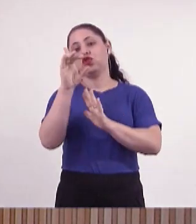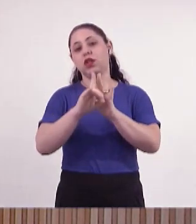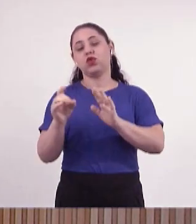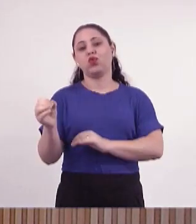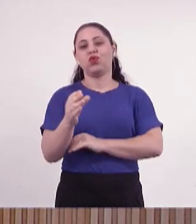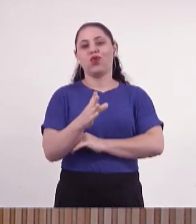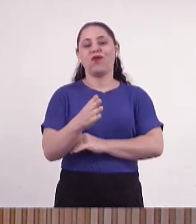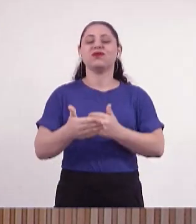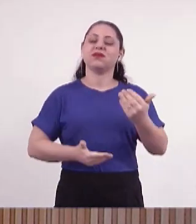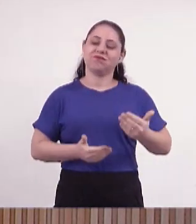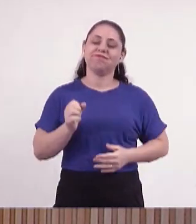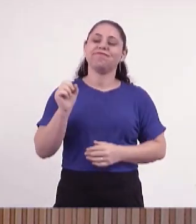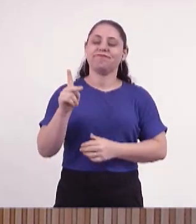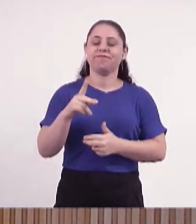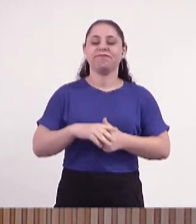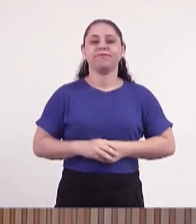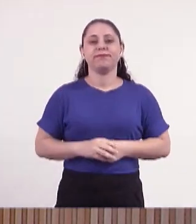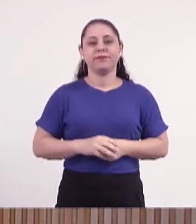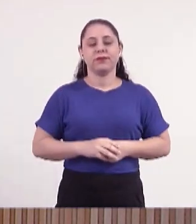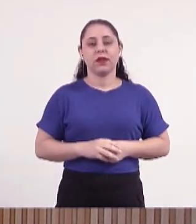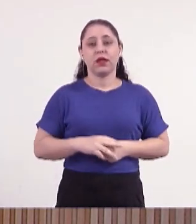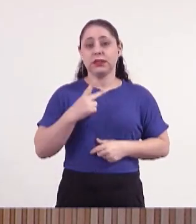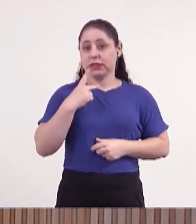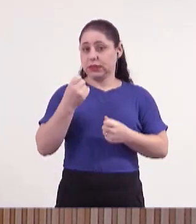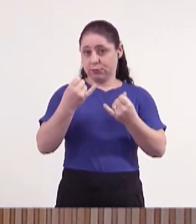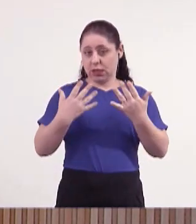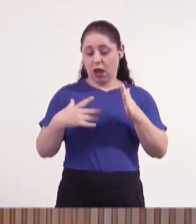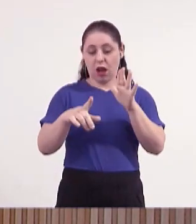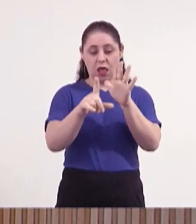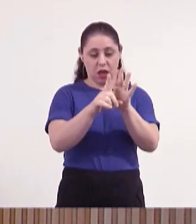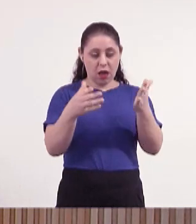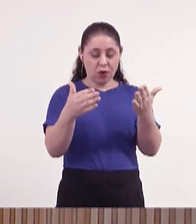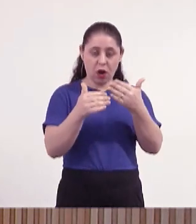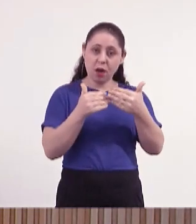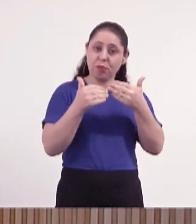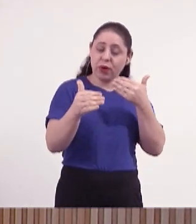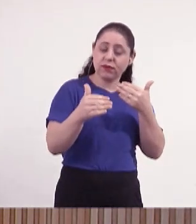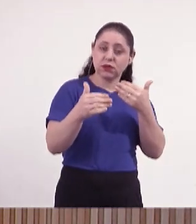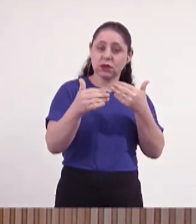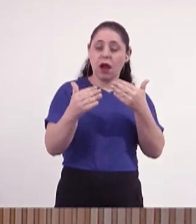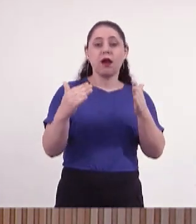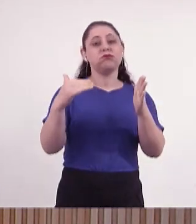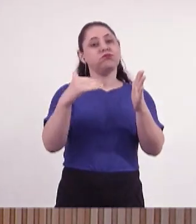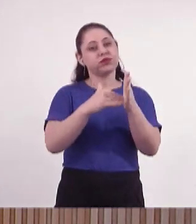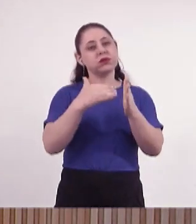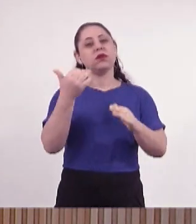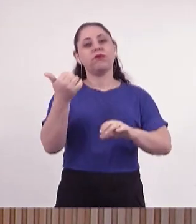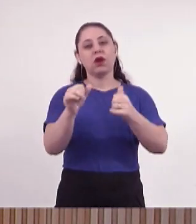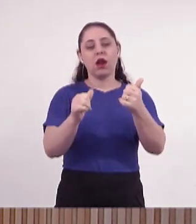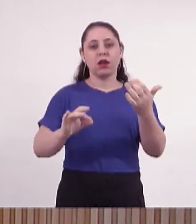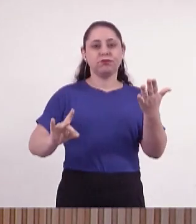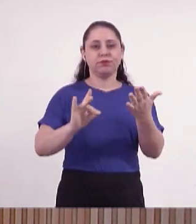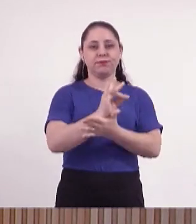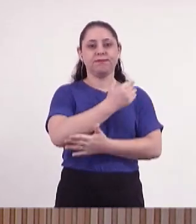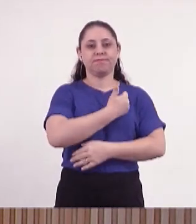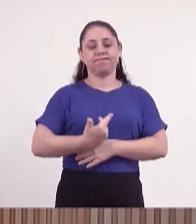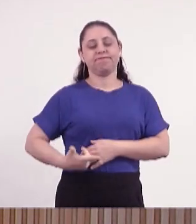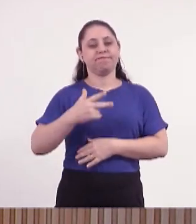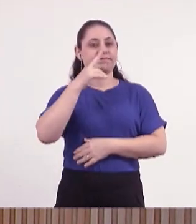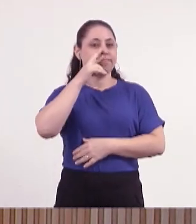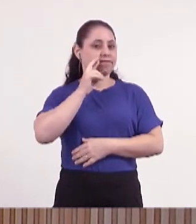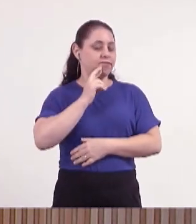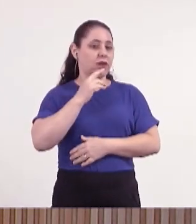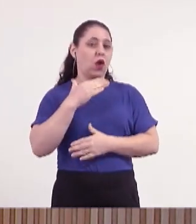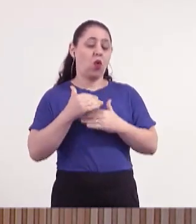para esses servidores aposentados, Como eu disse, então, essa lei agora aprovada em redação final e agora sim indo para a sanção do governador Eduardo